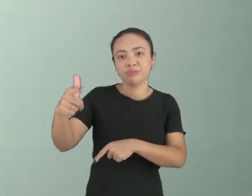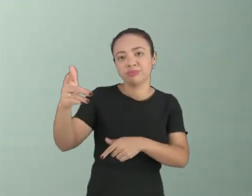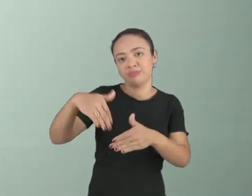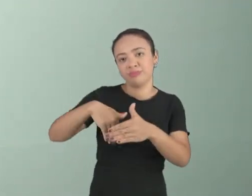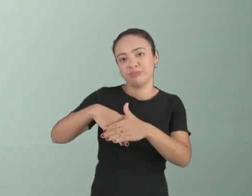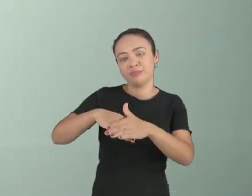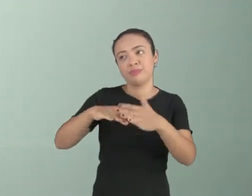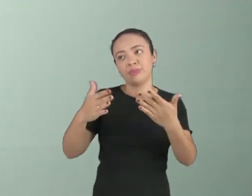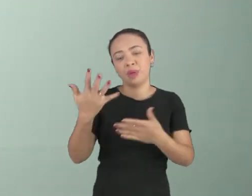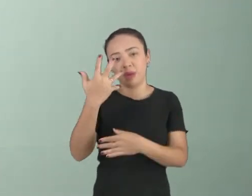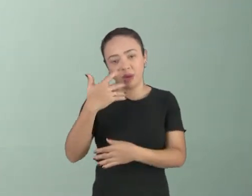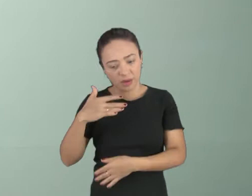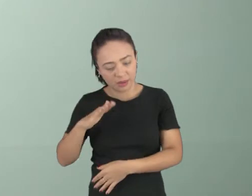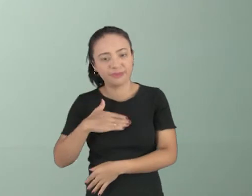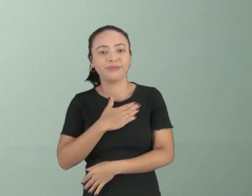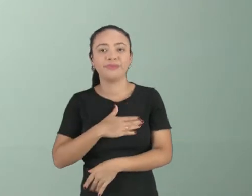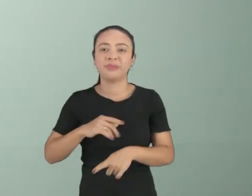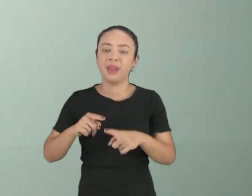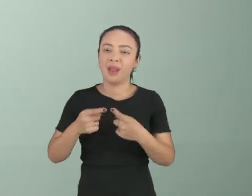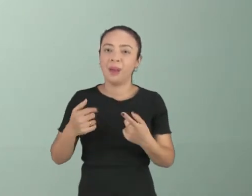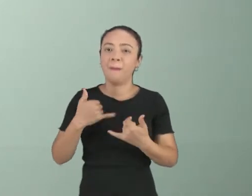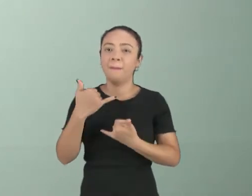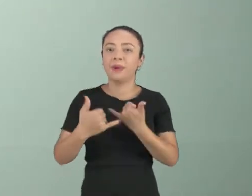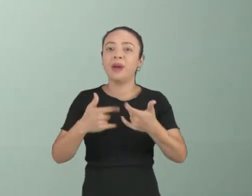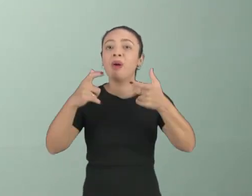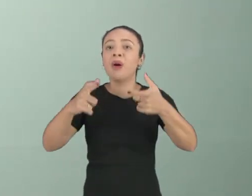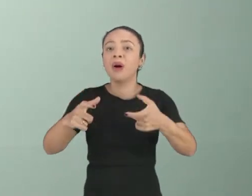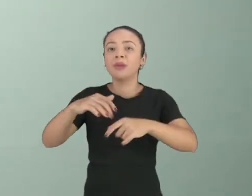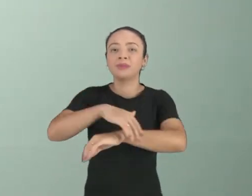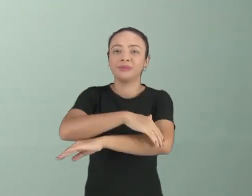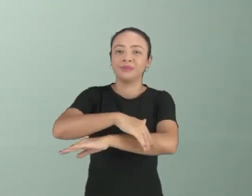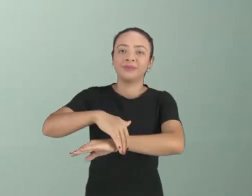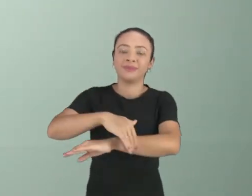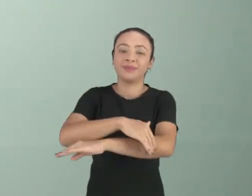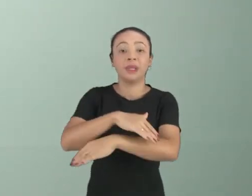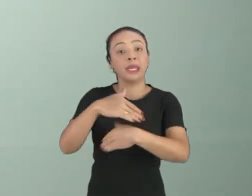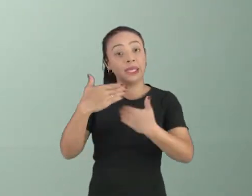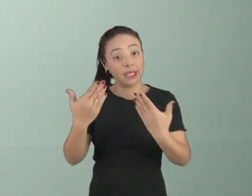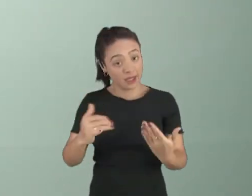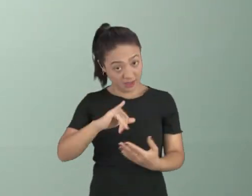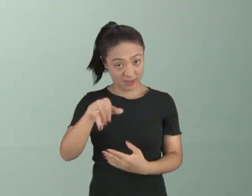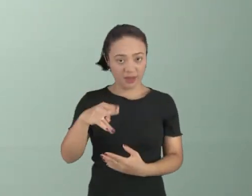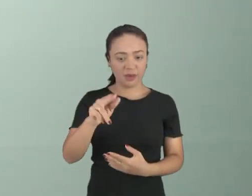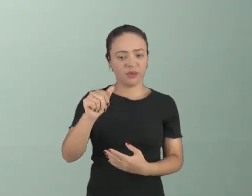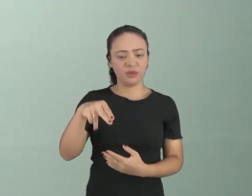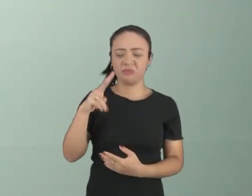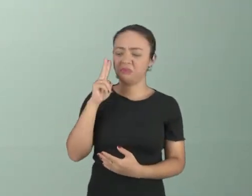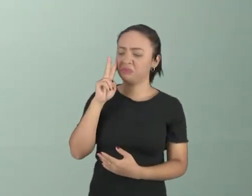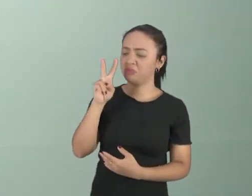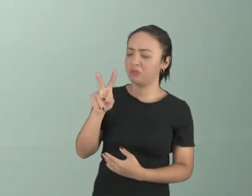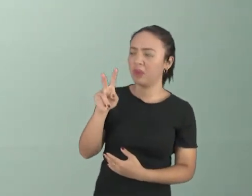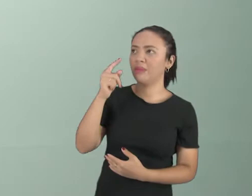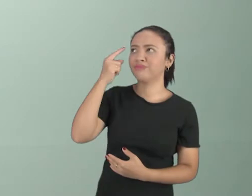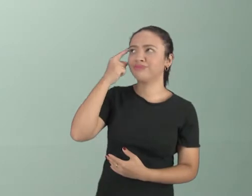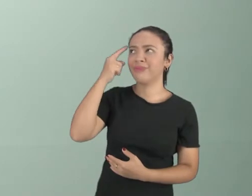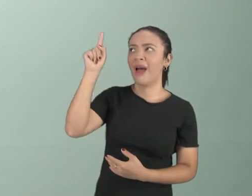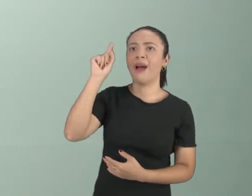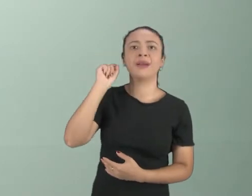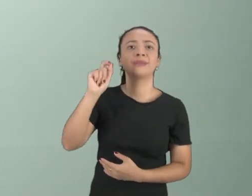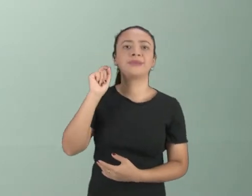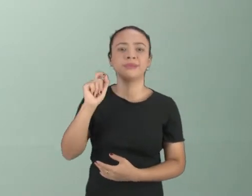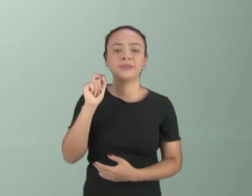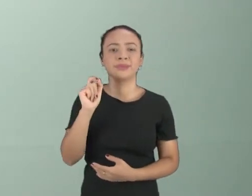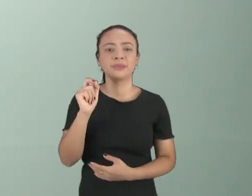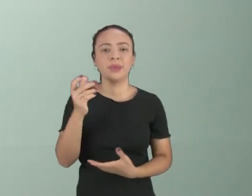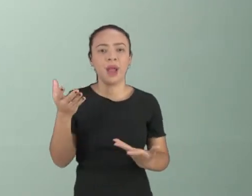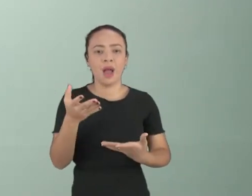futebol. Então as crianças gostavam muito e tinham que brincar nas ruas. Juan Carlos veio naquela situação, então teve a brilhante ideia